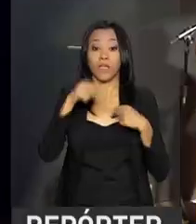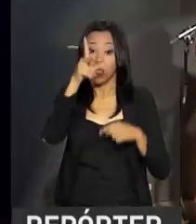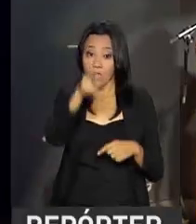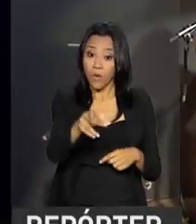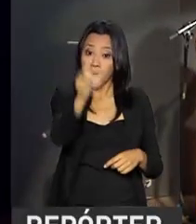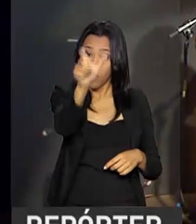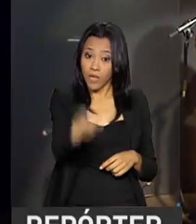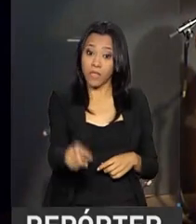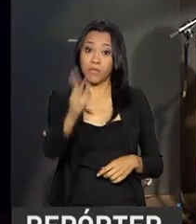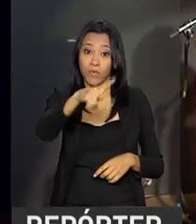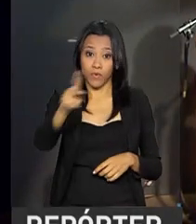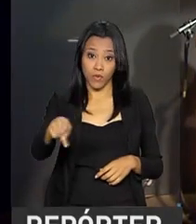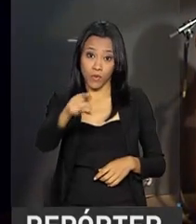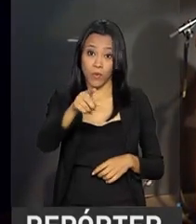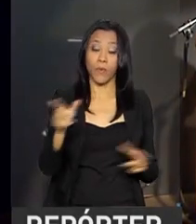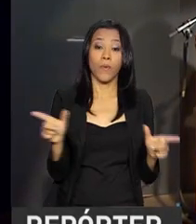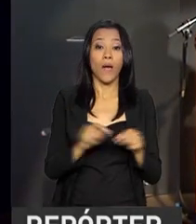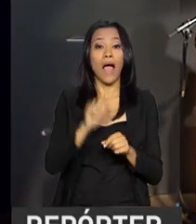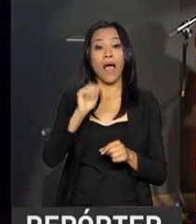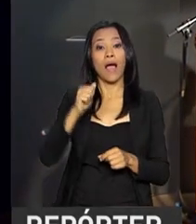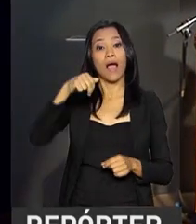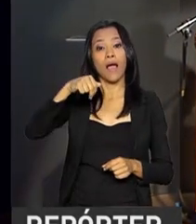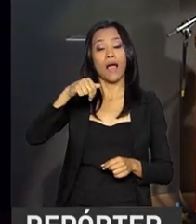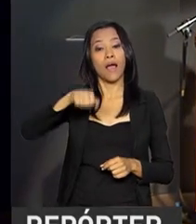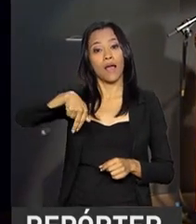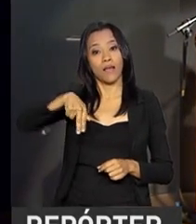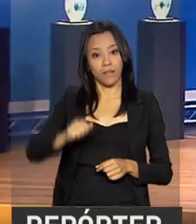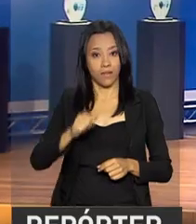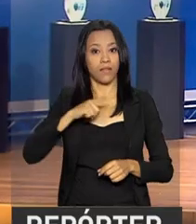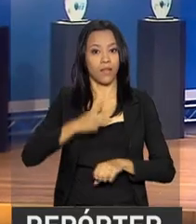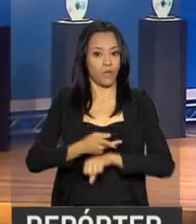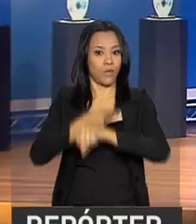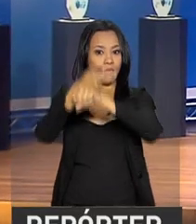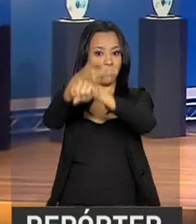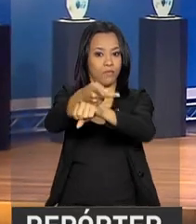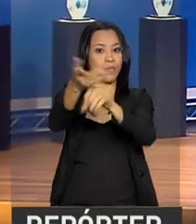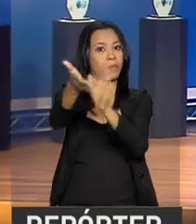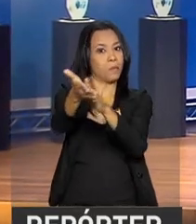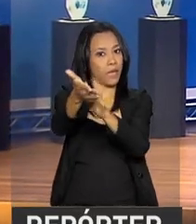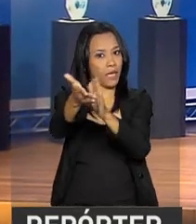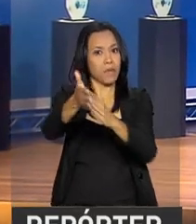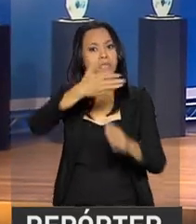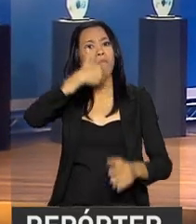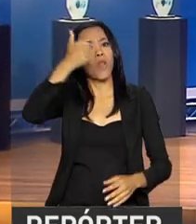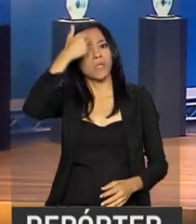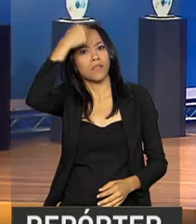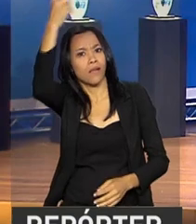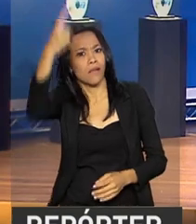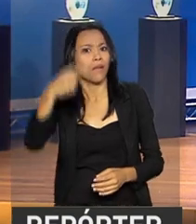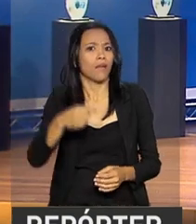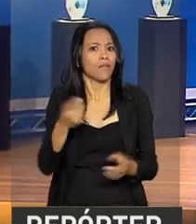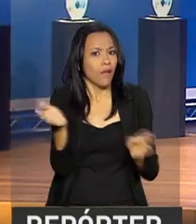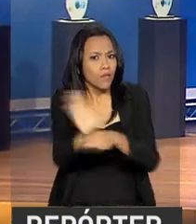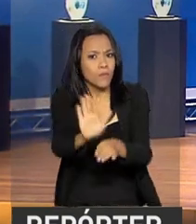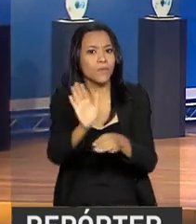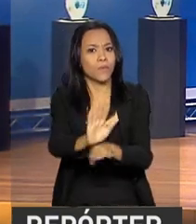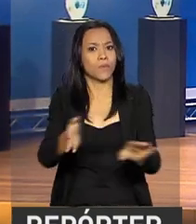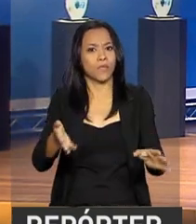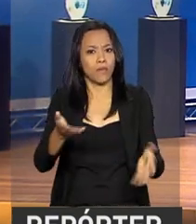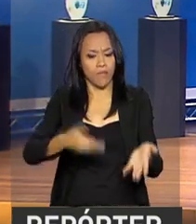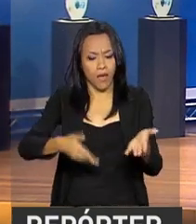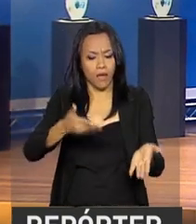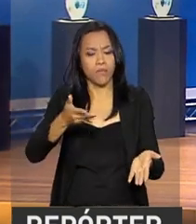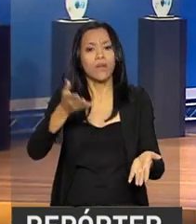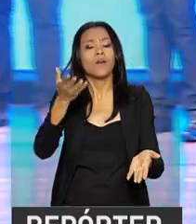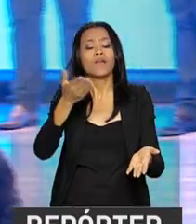Leonardo, a Agência Nacional de Águas realiza o Prêmio ANA. A ideia é valorizar as melhores iniciativas que contribuem para a gestão e